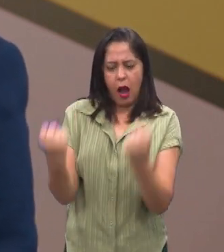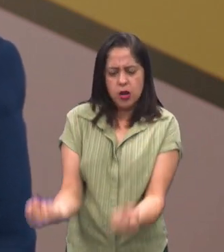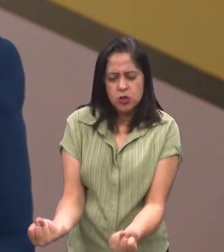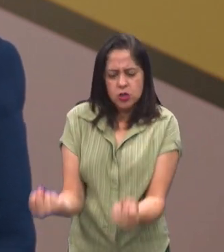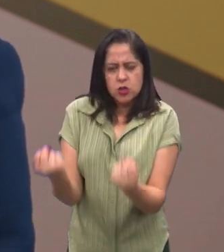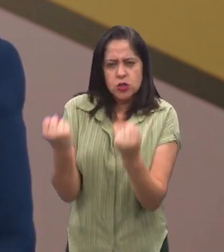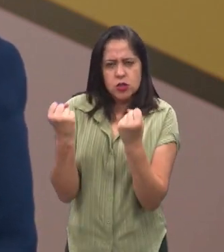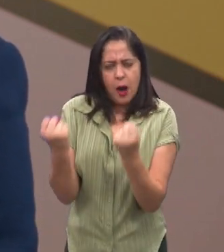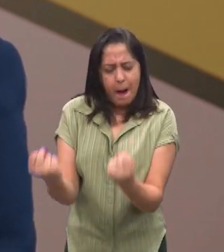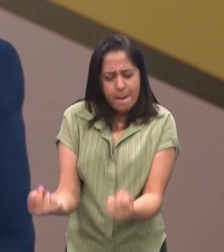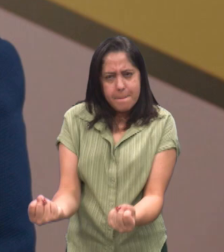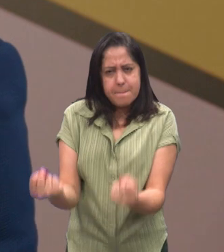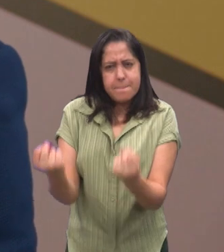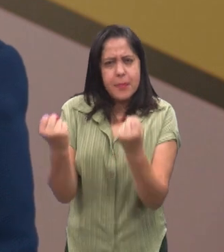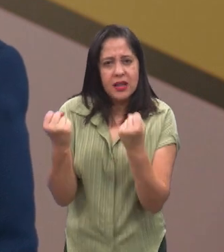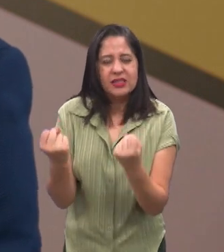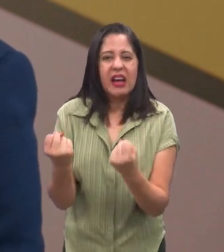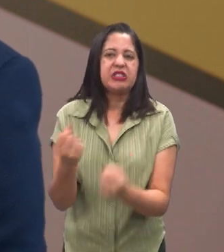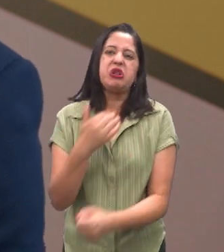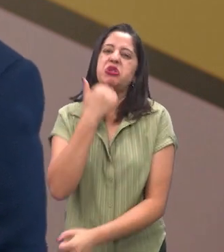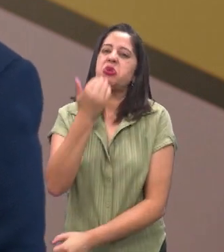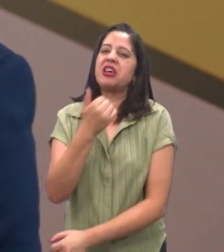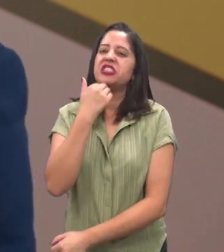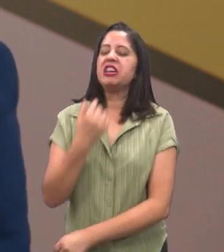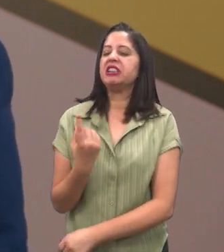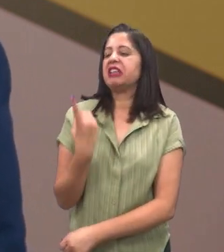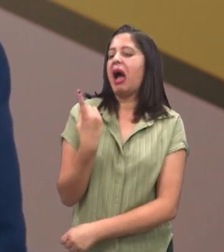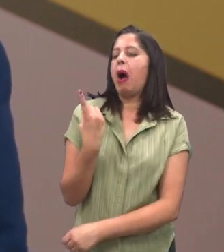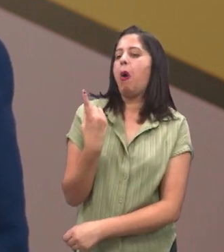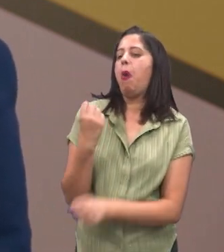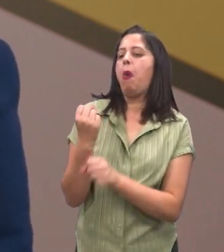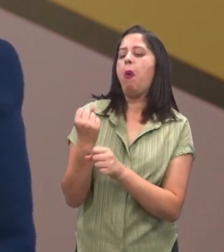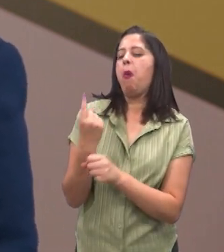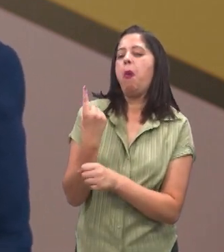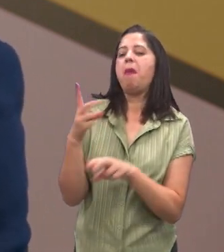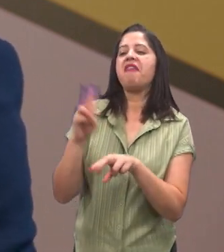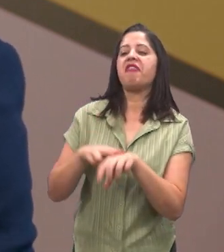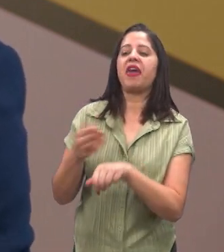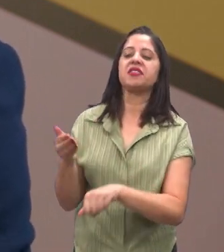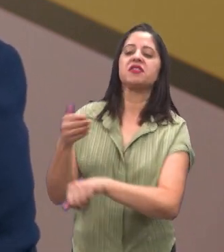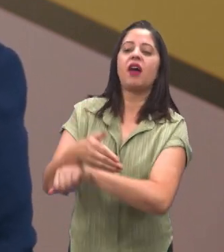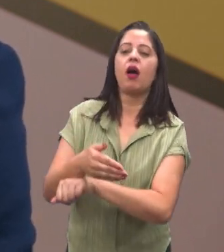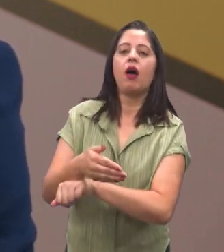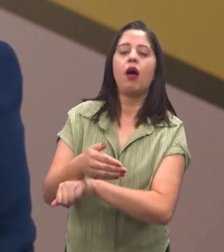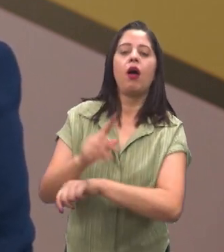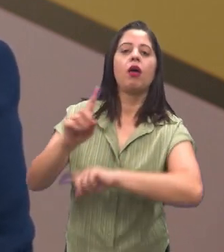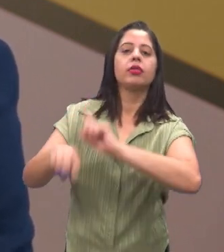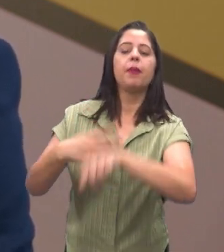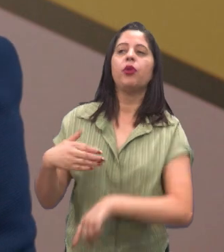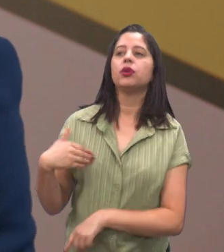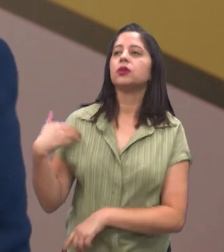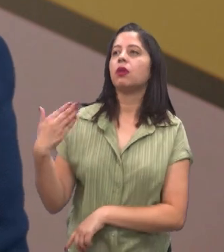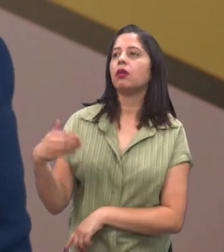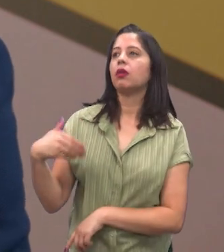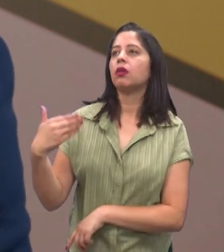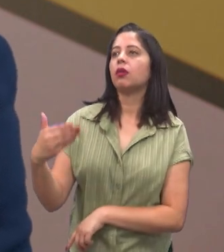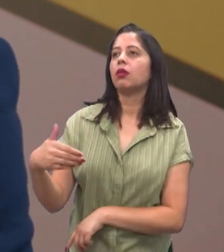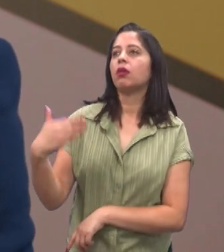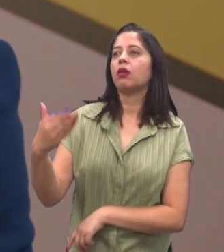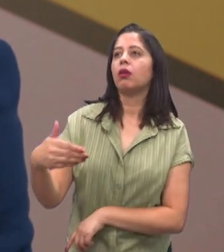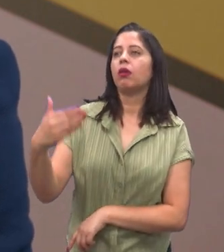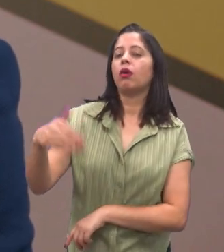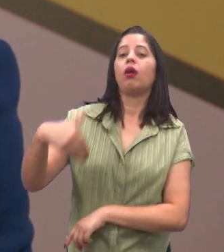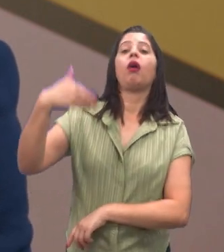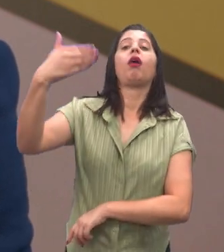importante que ele faça isso de forma periódica. Não adianta fazer um ano e esperar 5 anos para fazer outro, porque as coisas podem evoluir rápido e às vezes desenvolver